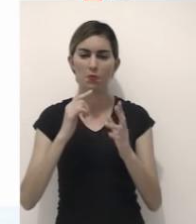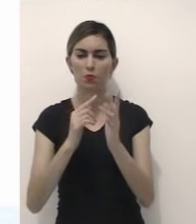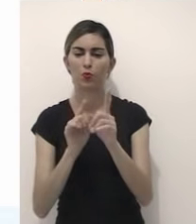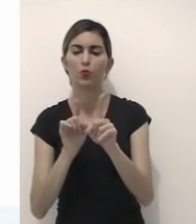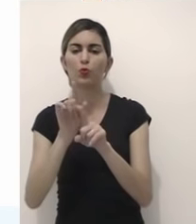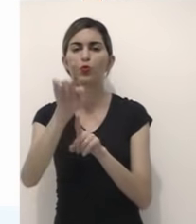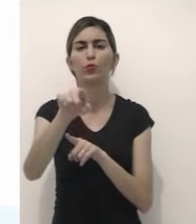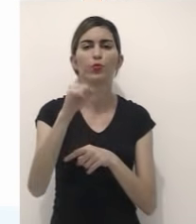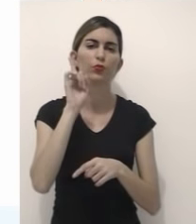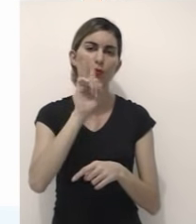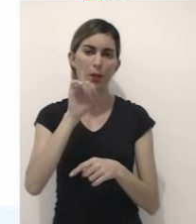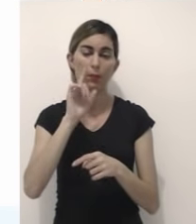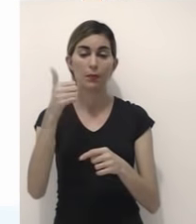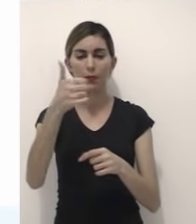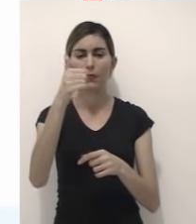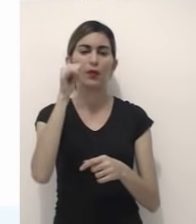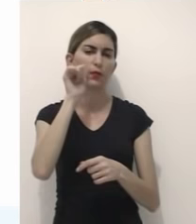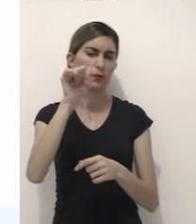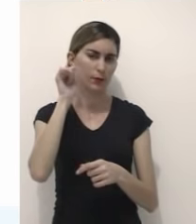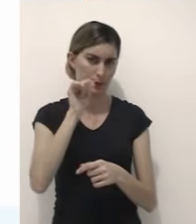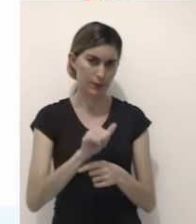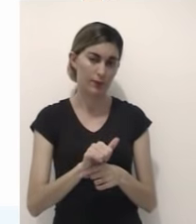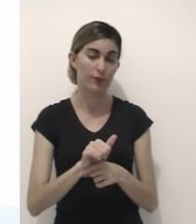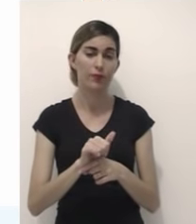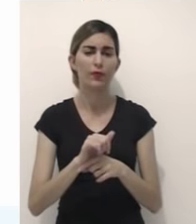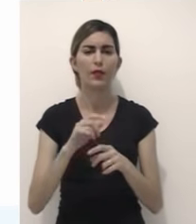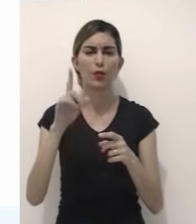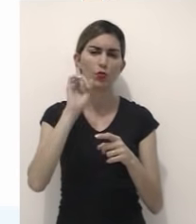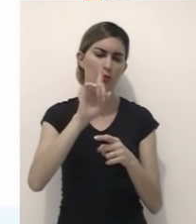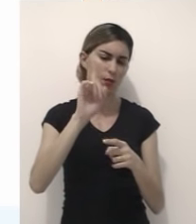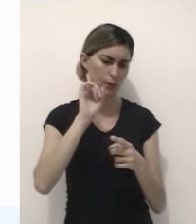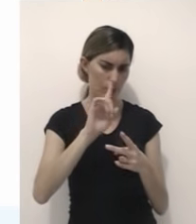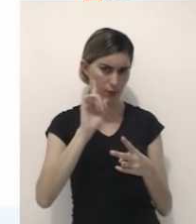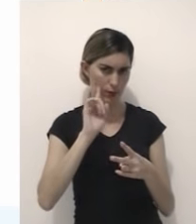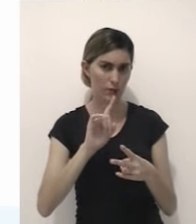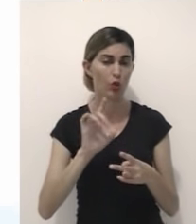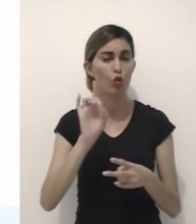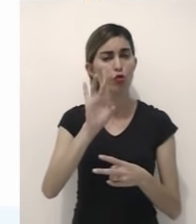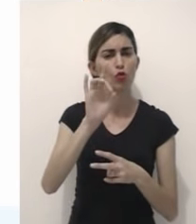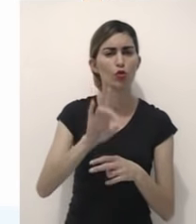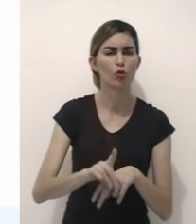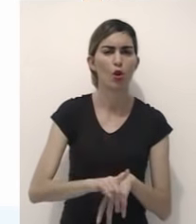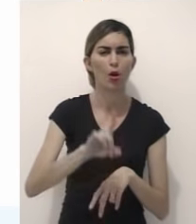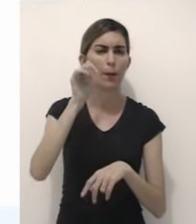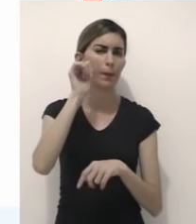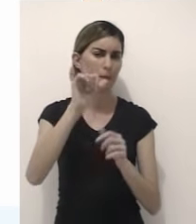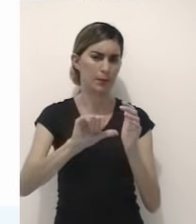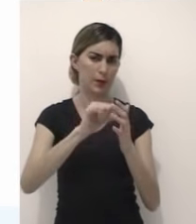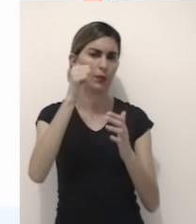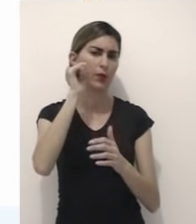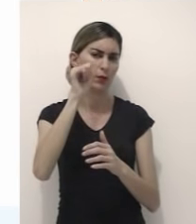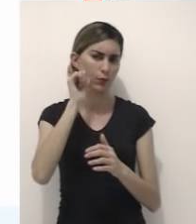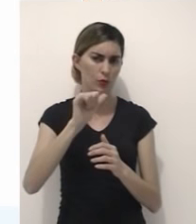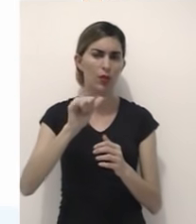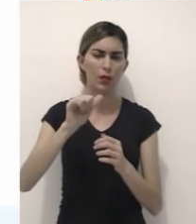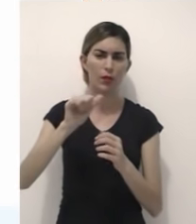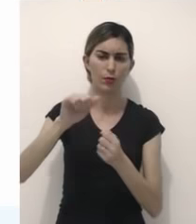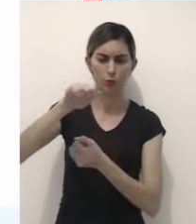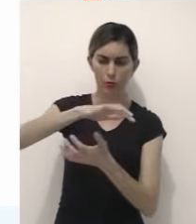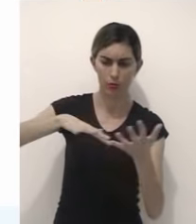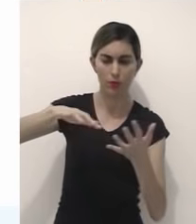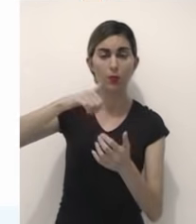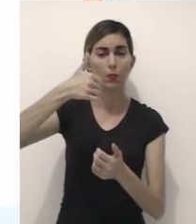dos americanos, lançou a primeira mulher. Os Estados Unidos, ele só lançou a primeira mulher no